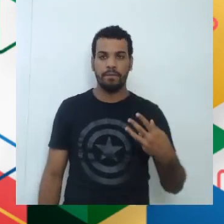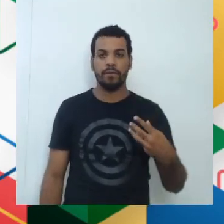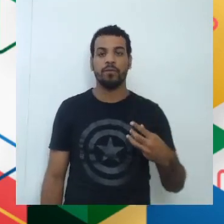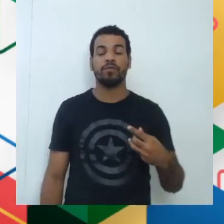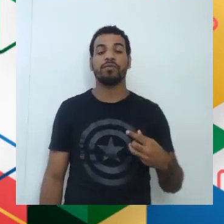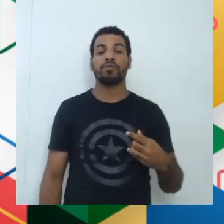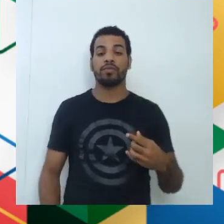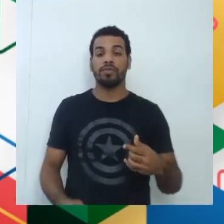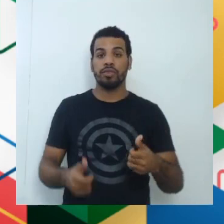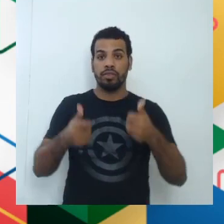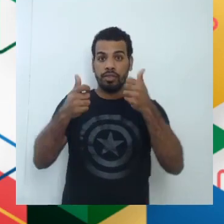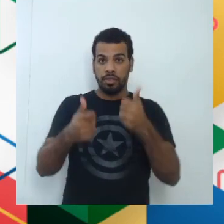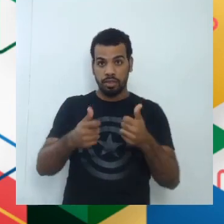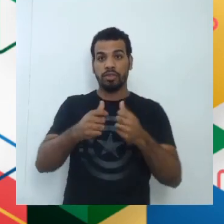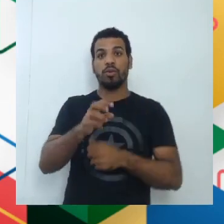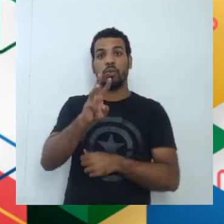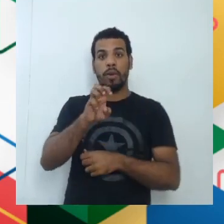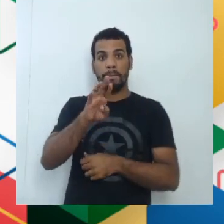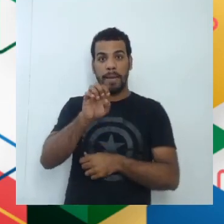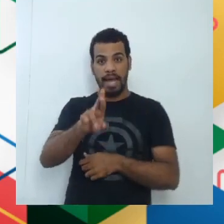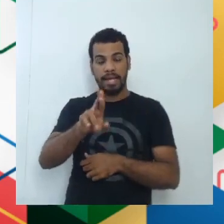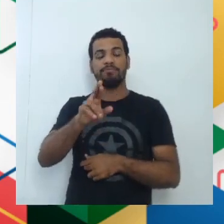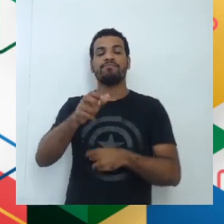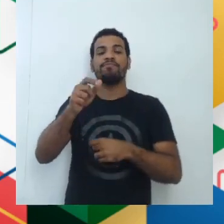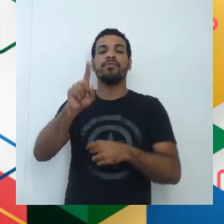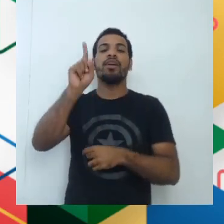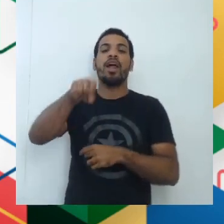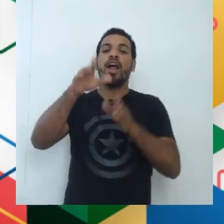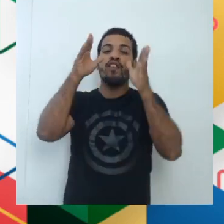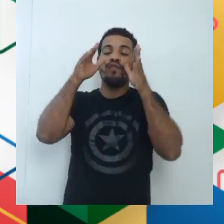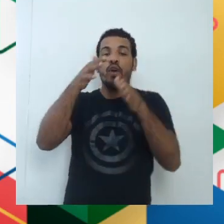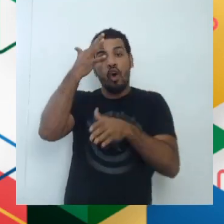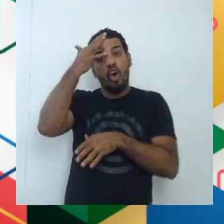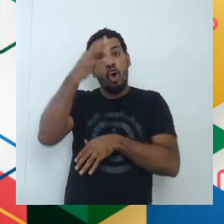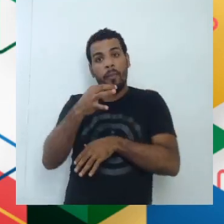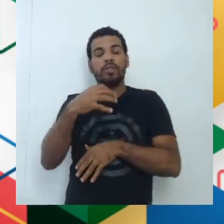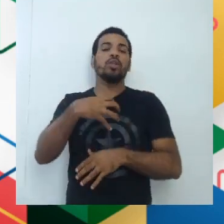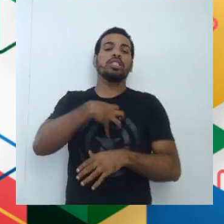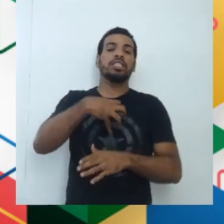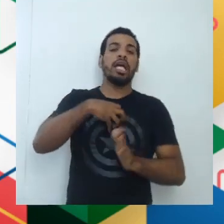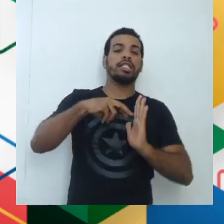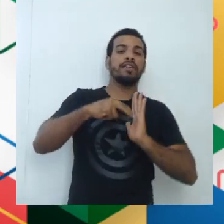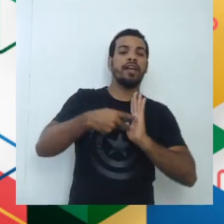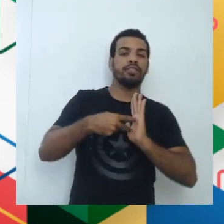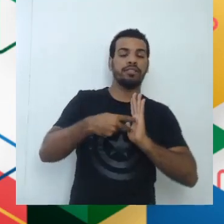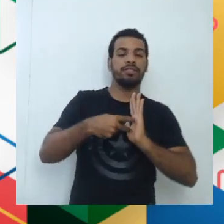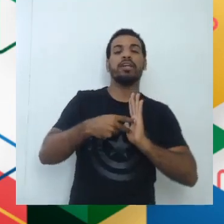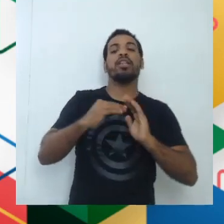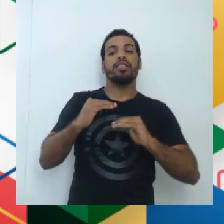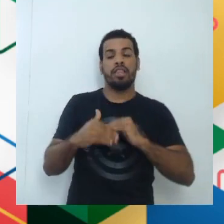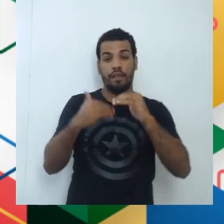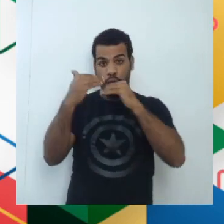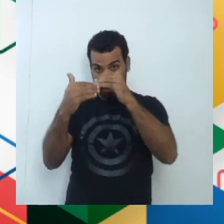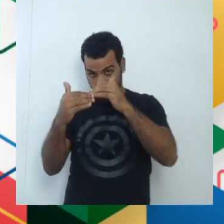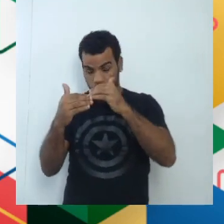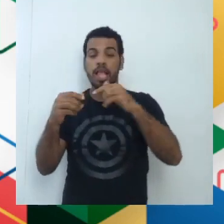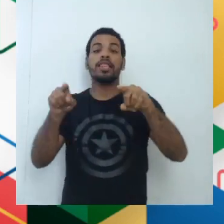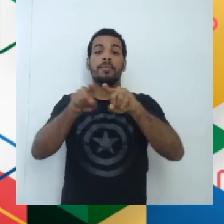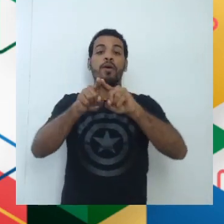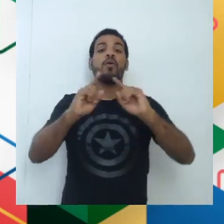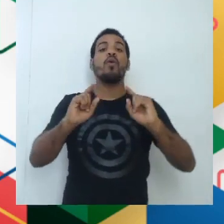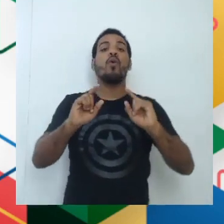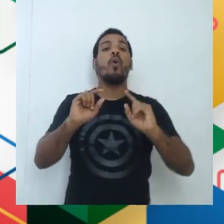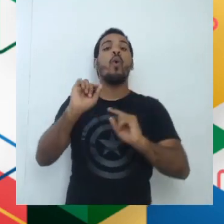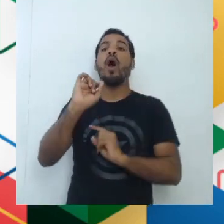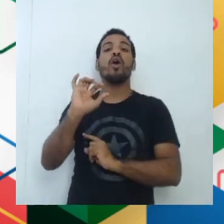na sociologia weberiana deve ter como foco a compreensão do sentido, o desenvolvimento e os efeitos dos